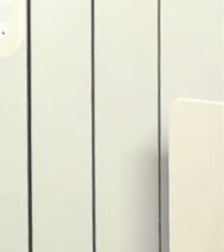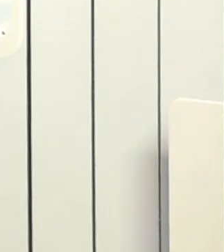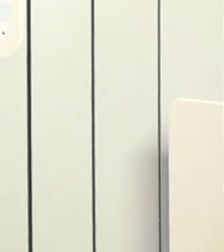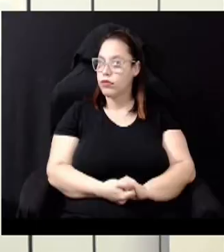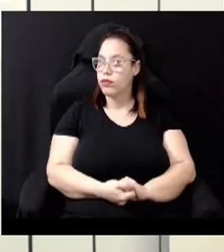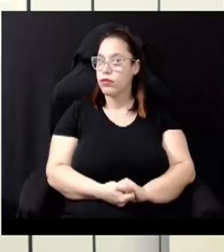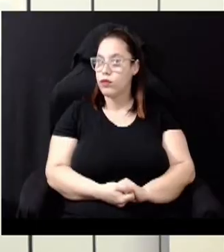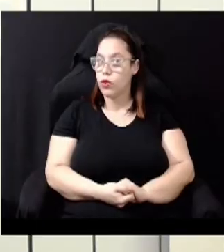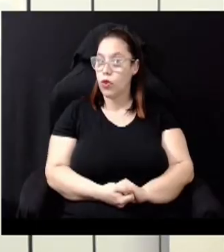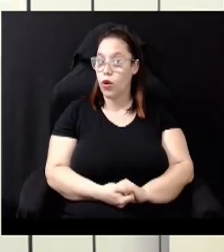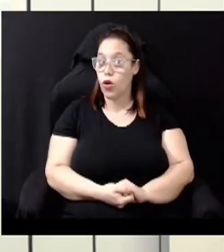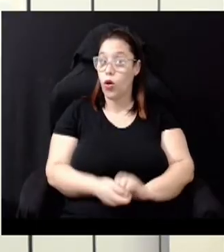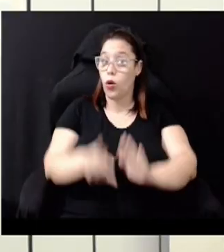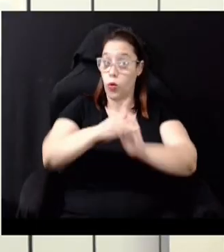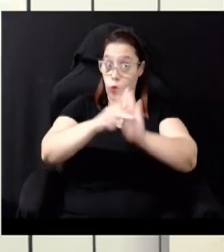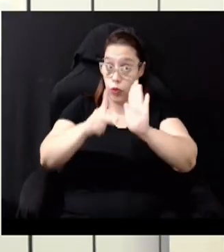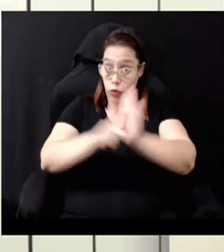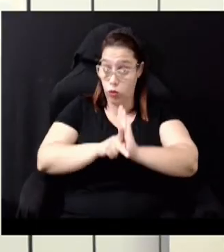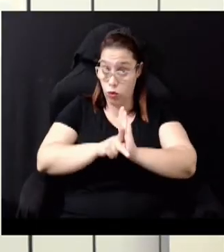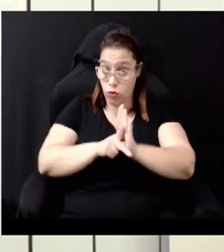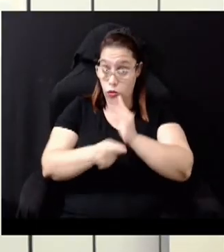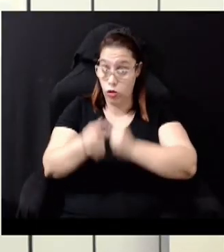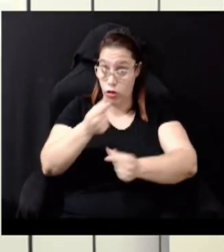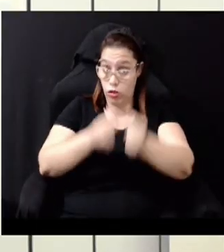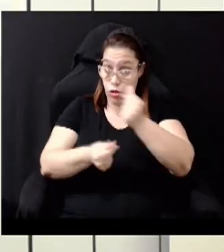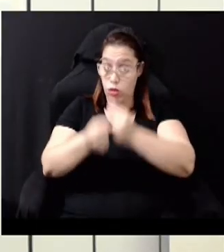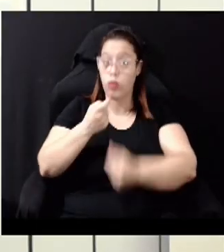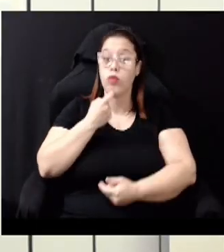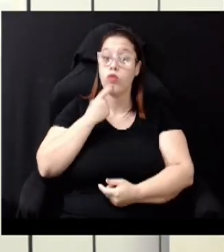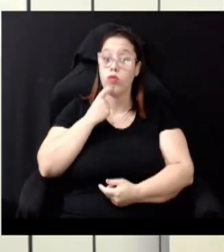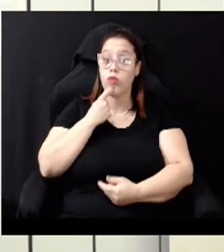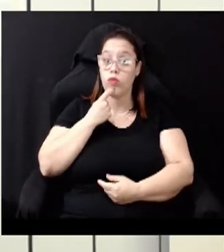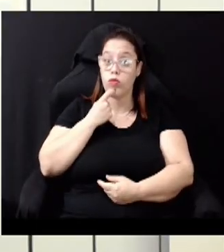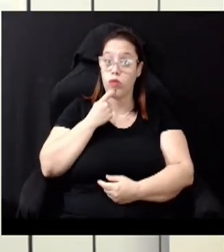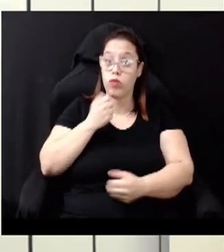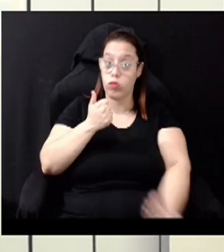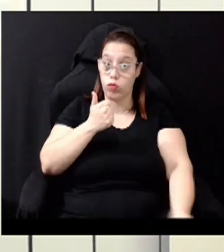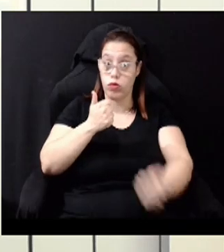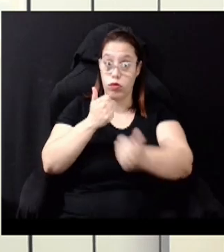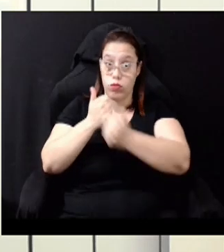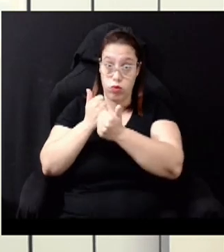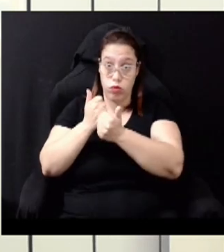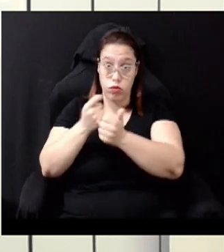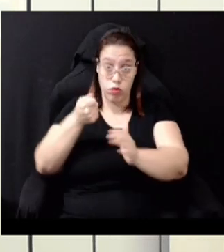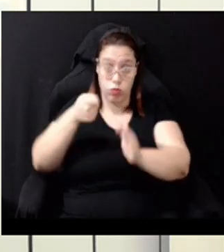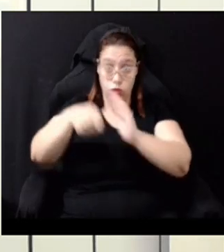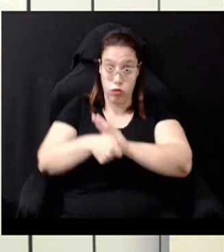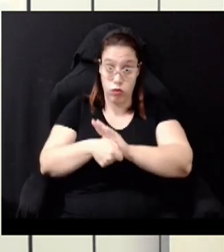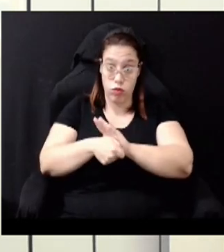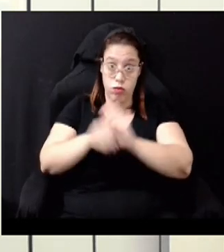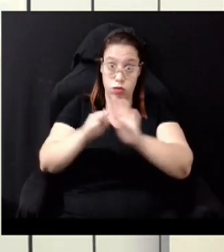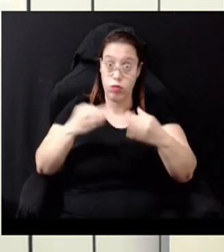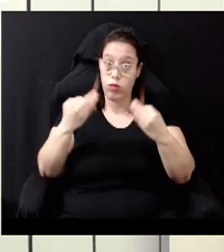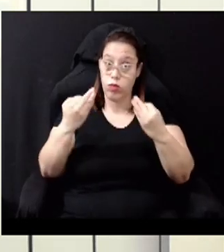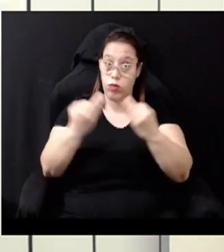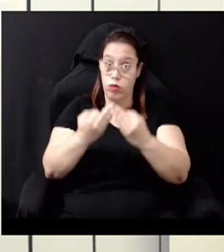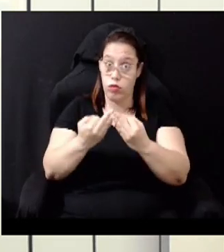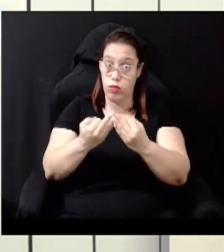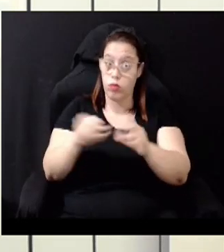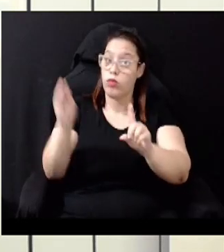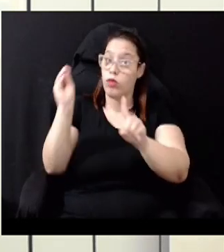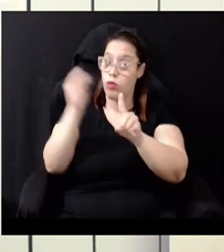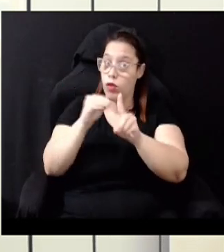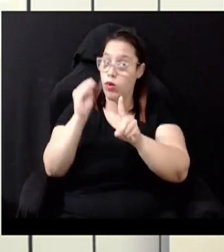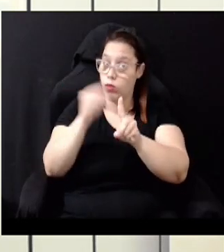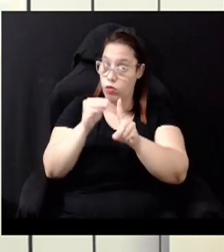O programa Renda Campinas visa apoiar financeiramente as famílias em situação de